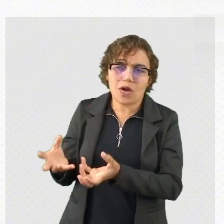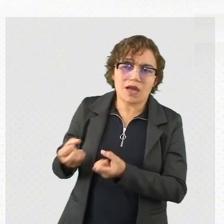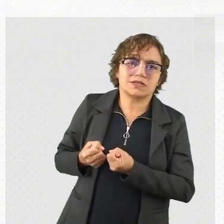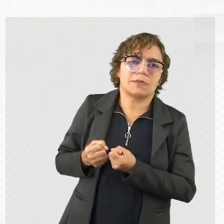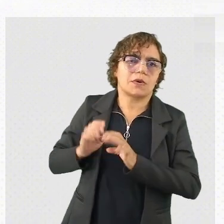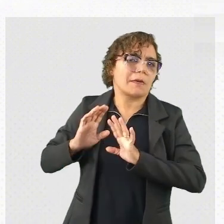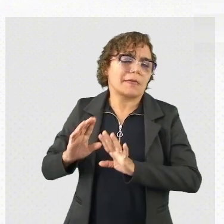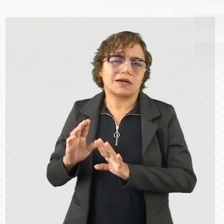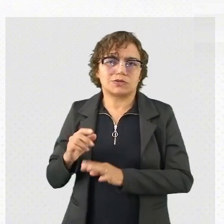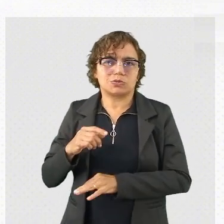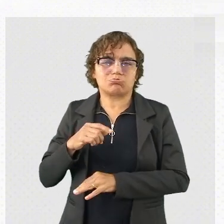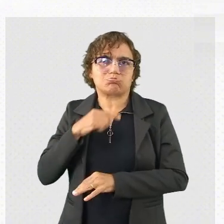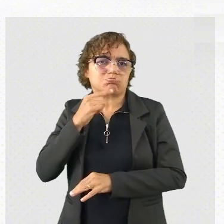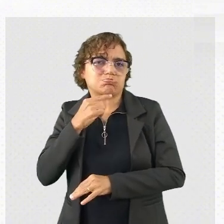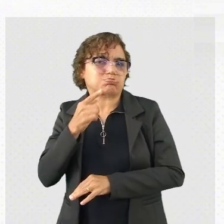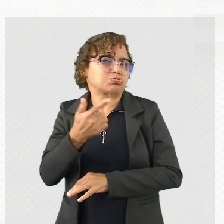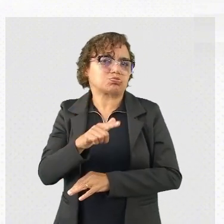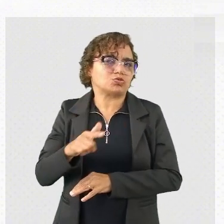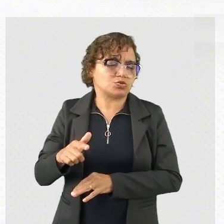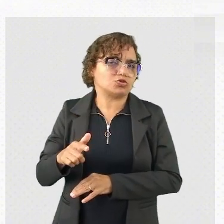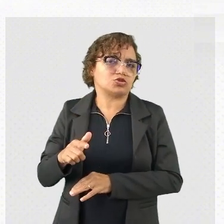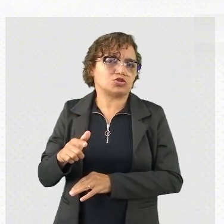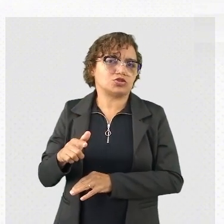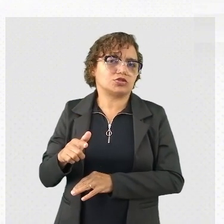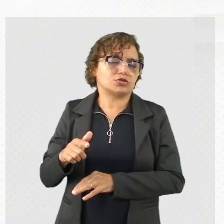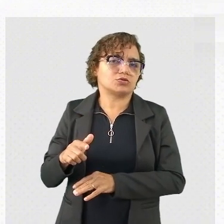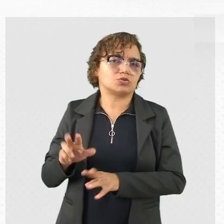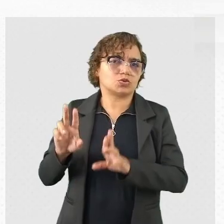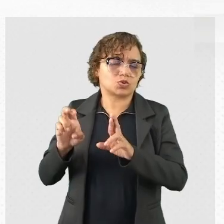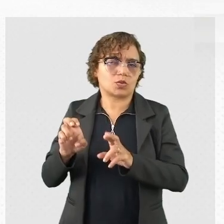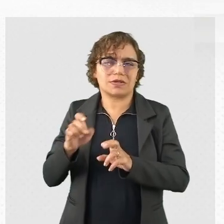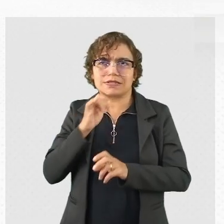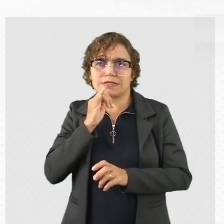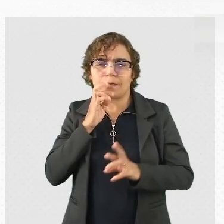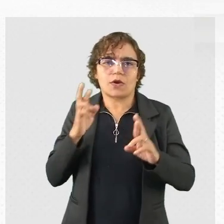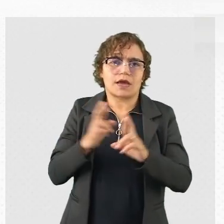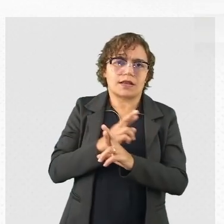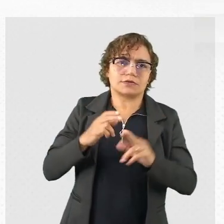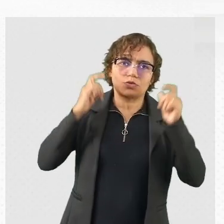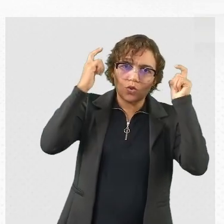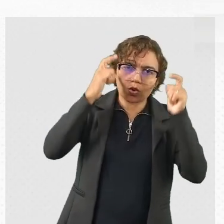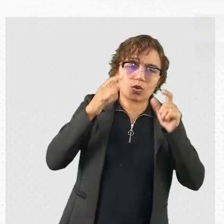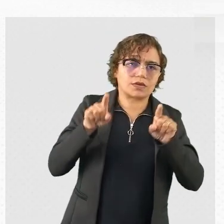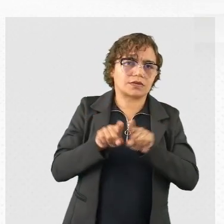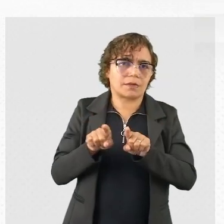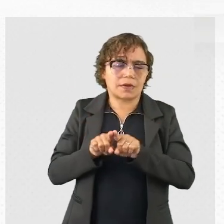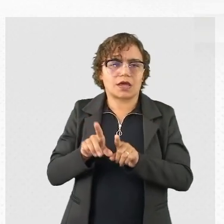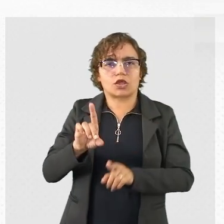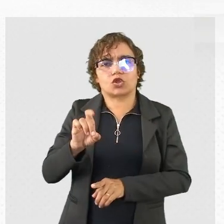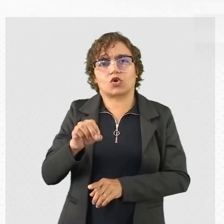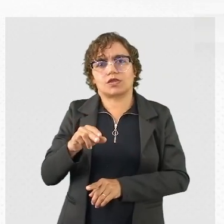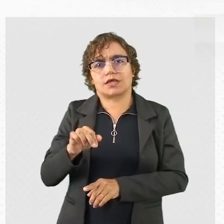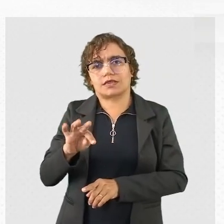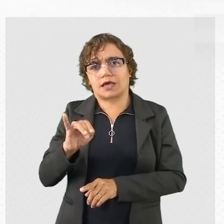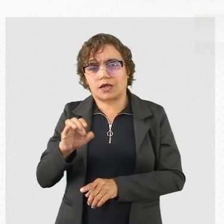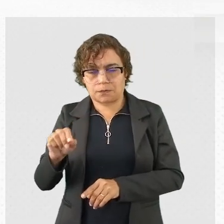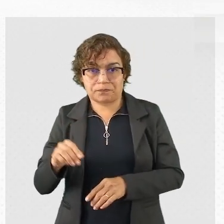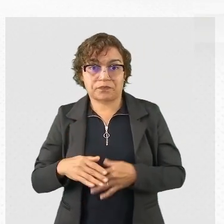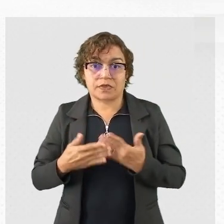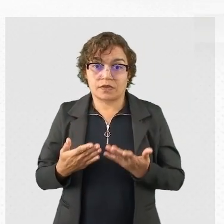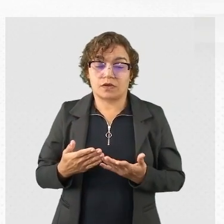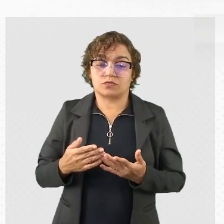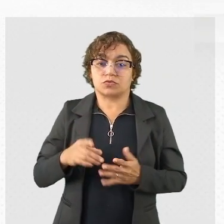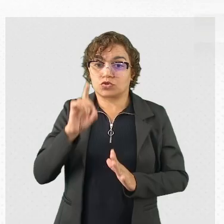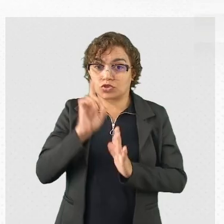daquilo que estava previsto na relação entre coroa e donatário. Então, por isso que elas vão fracassar. Eu coloco aqui, apesar de vários